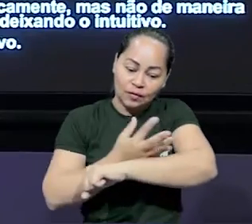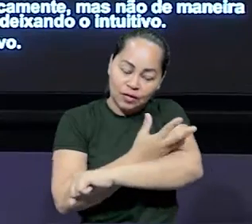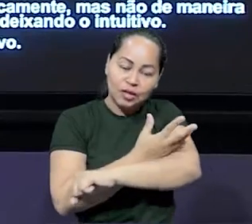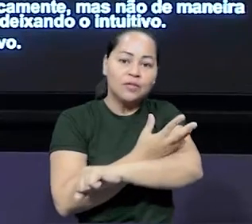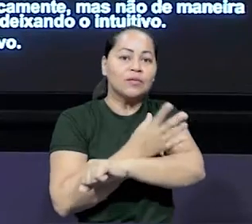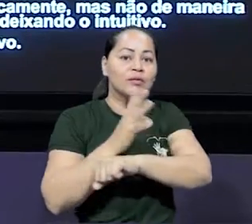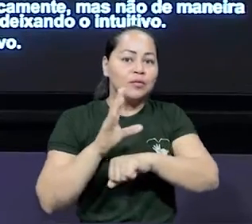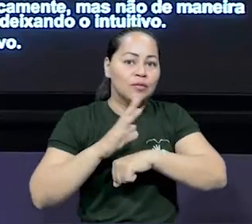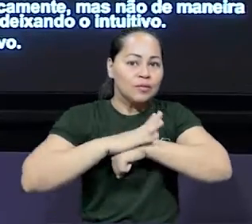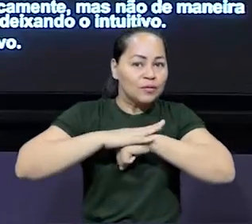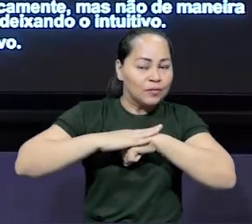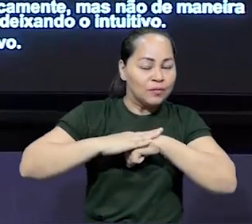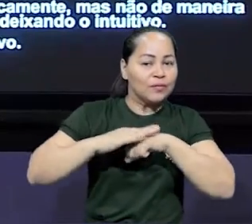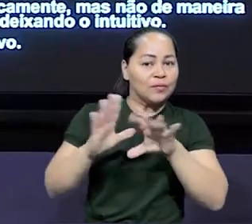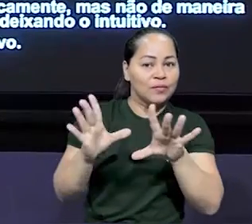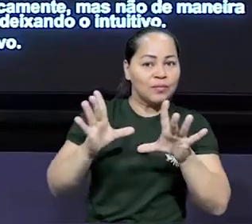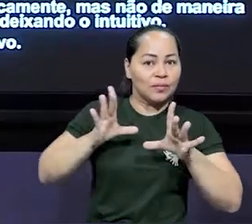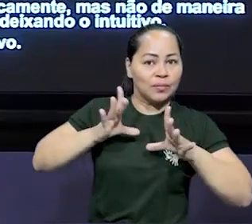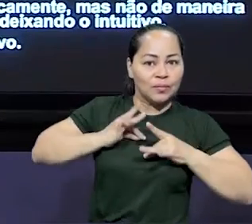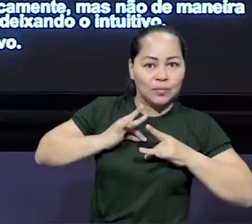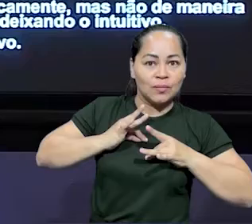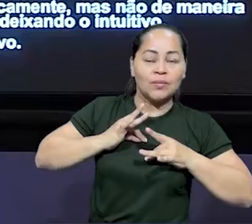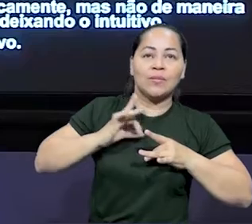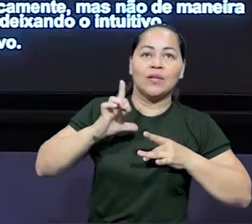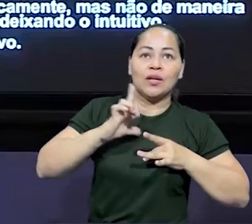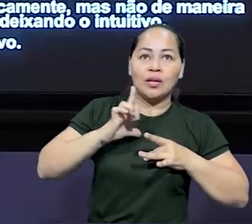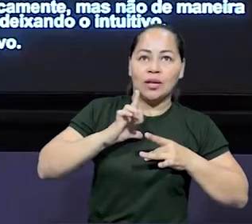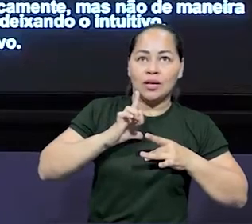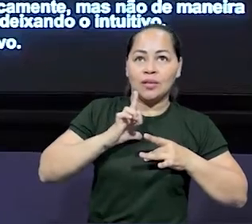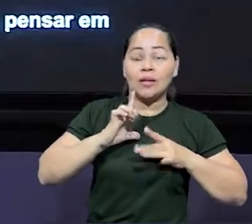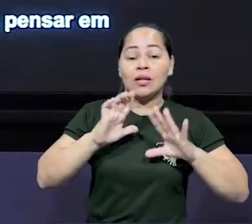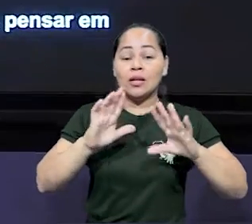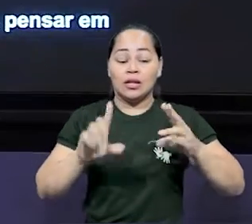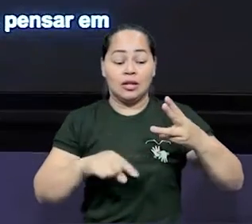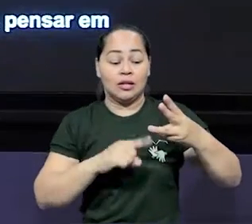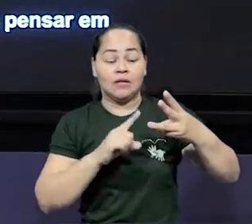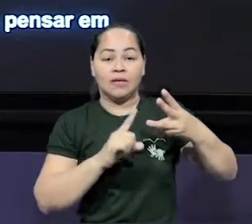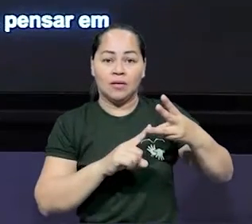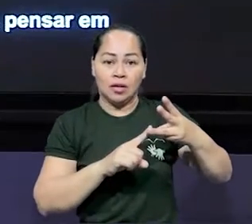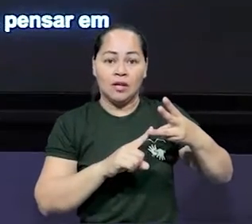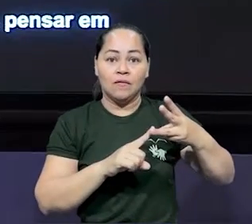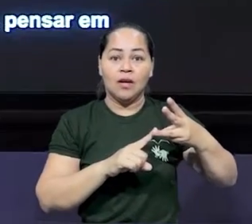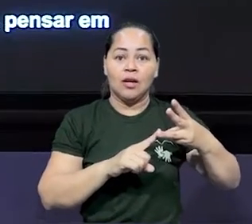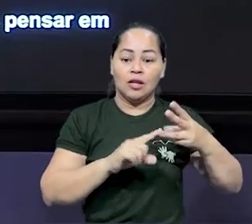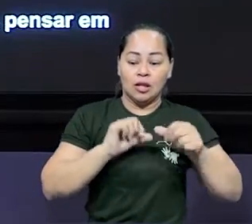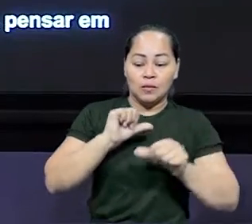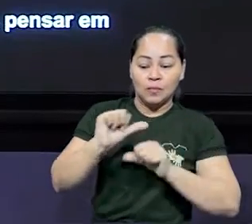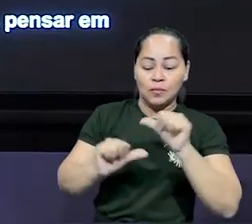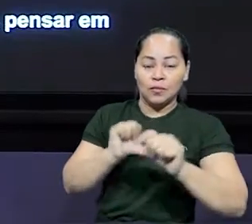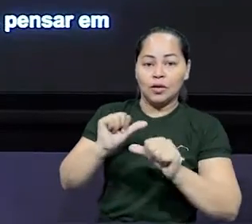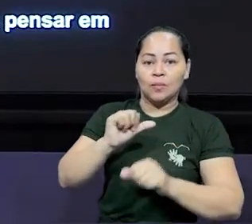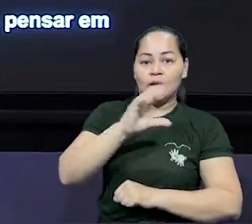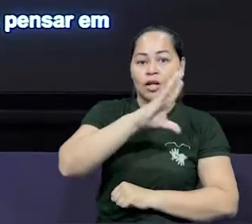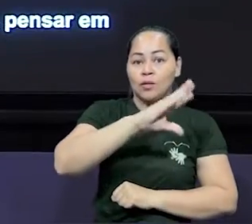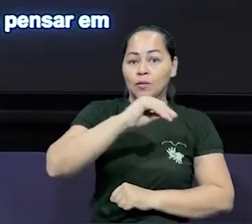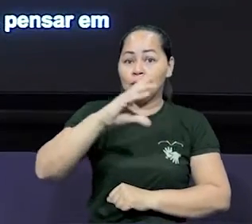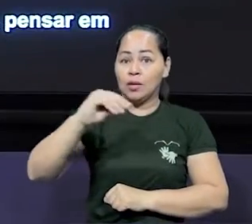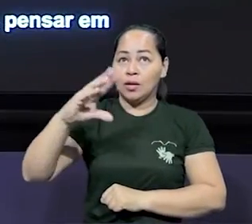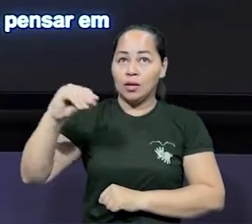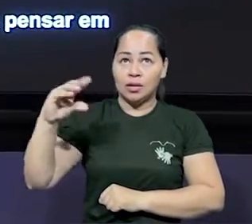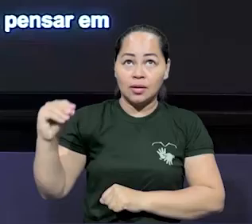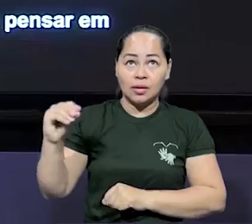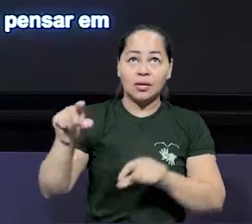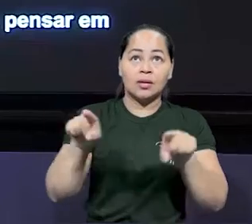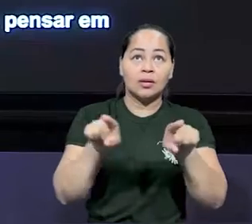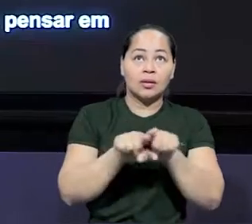afetivo, até que, ao chegar na adolescência, ele nomeia como um estágio de